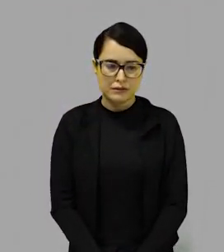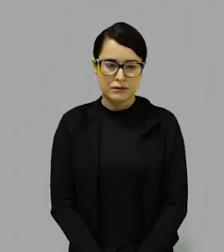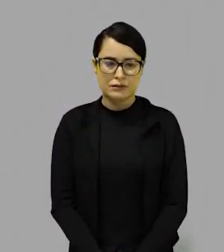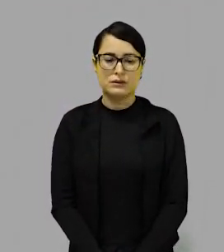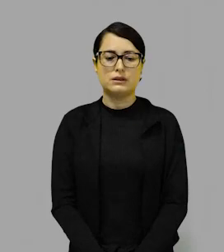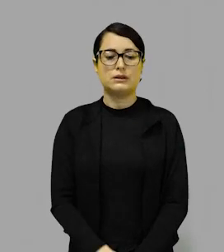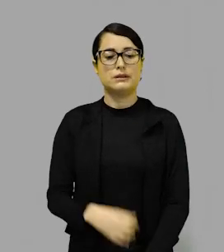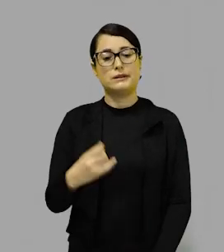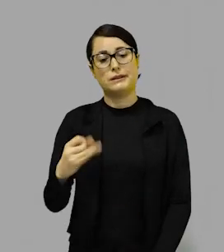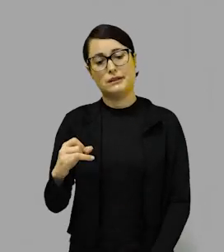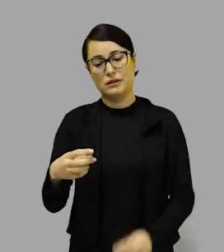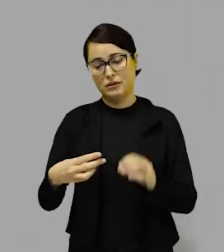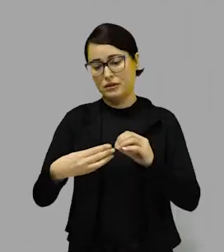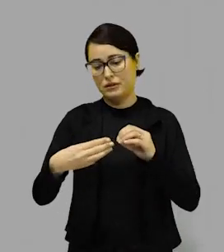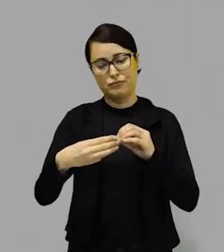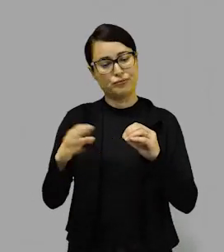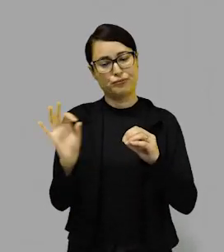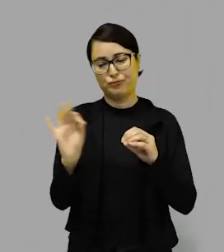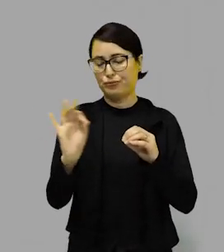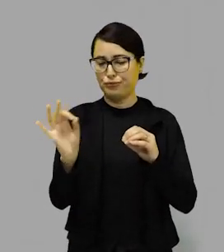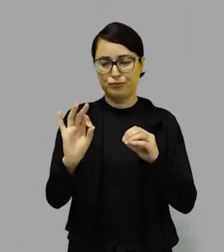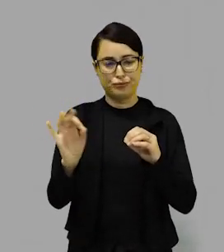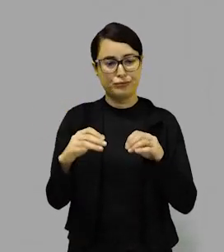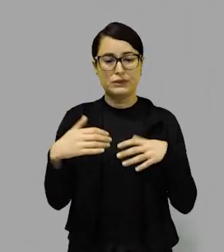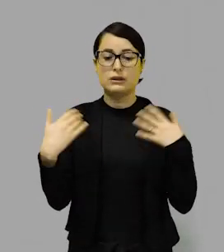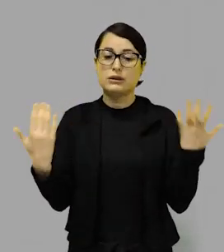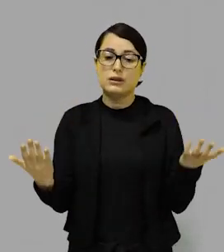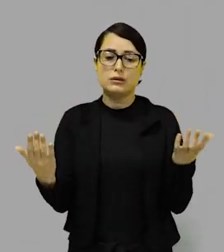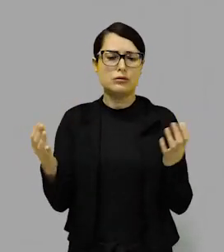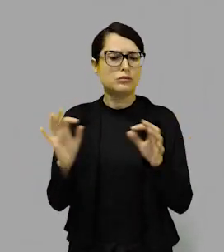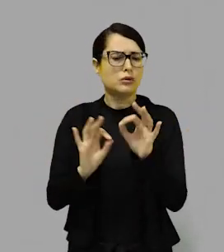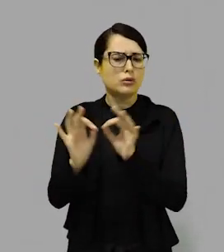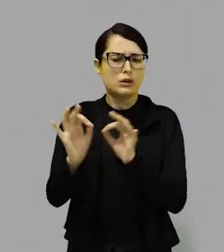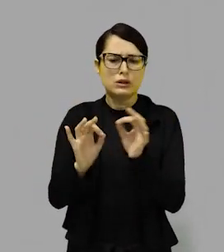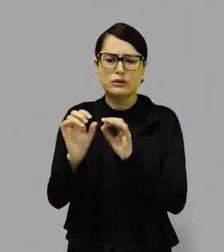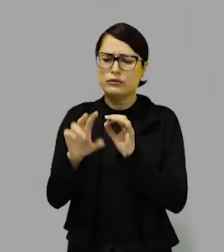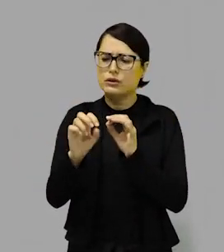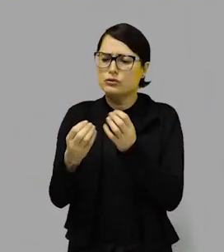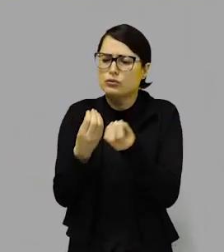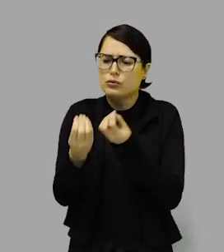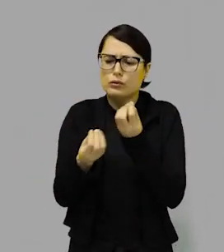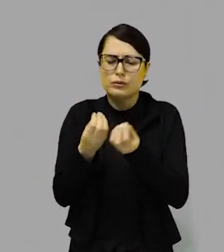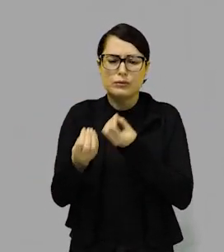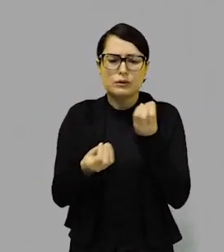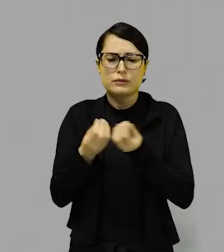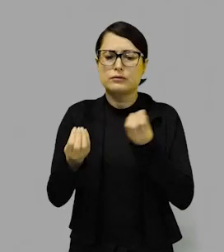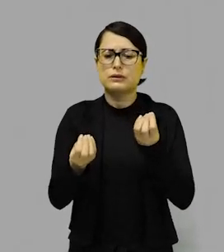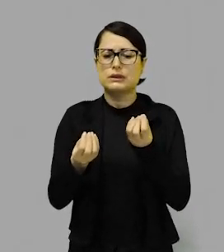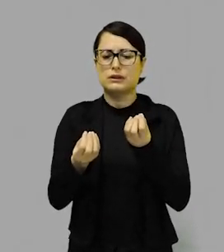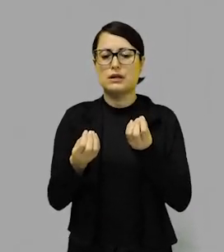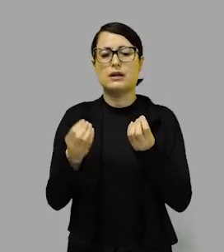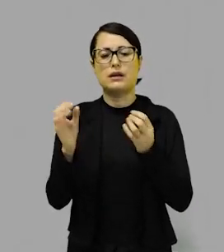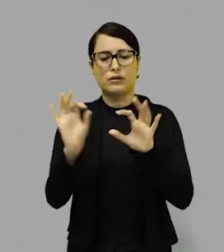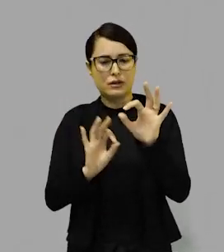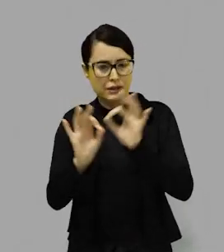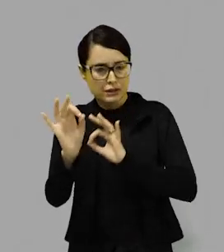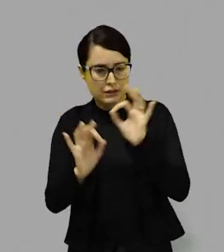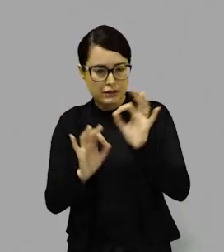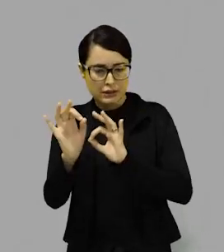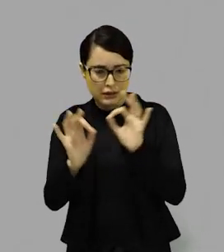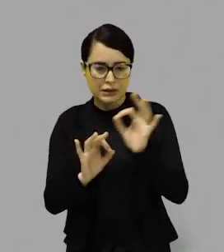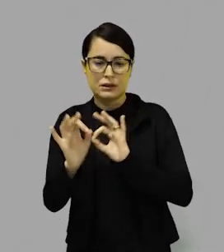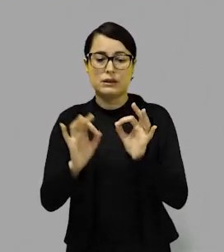eles não são formados por células, você me pergunta, professor, de que é feito um vírus, já que ele não é feito de célula? Ele é formado,